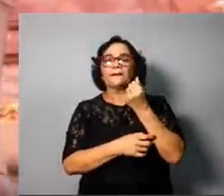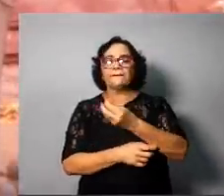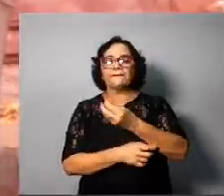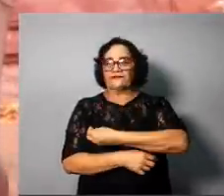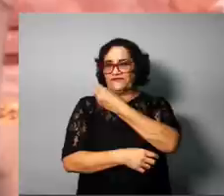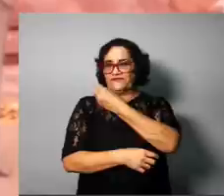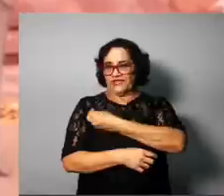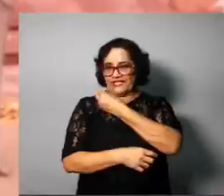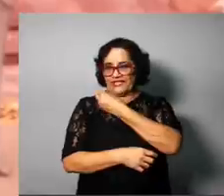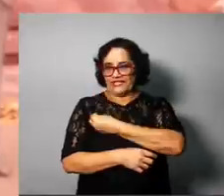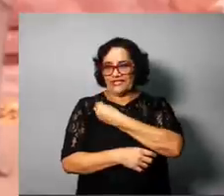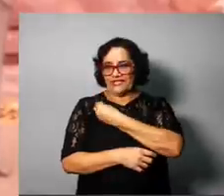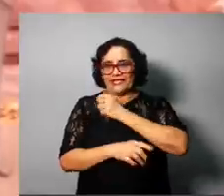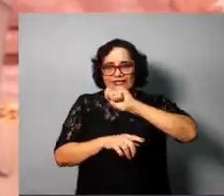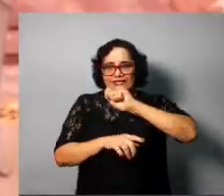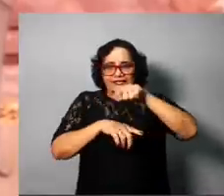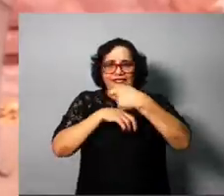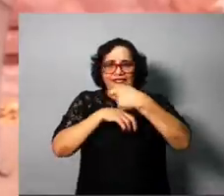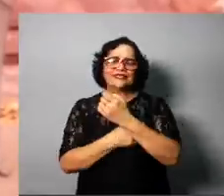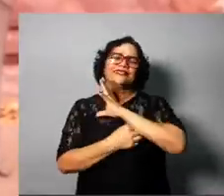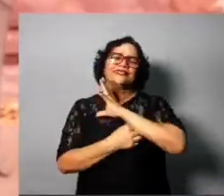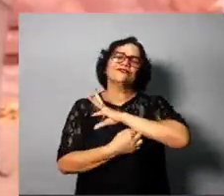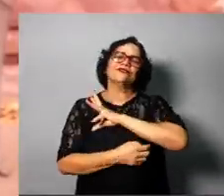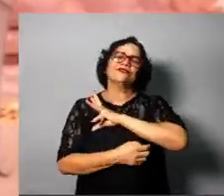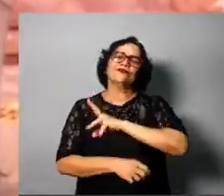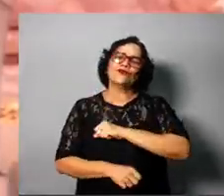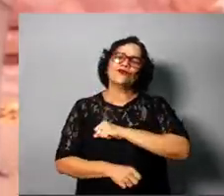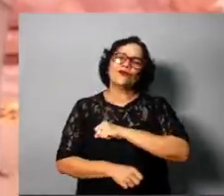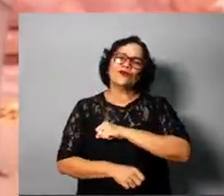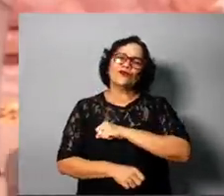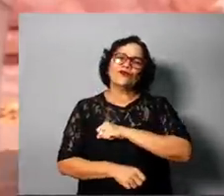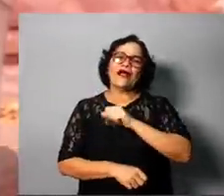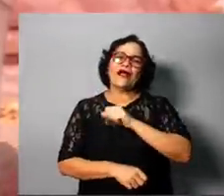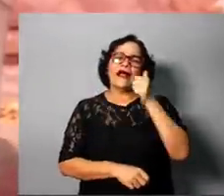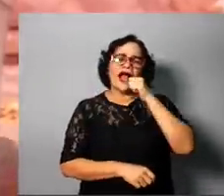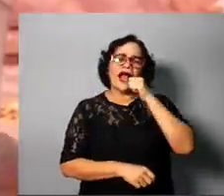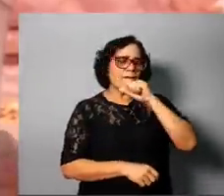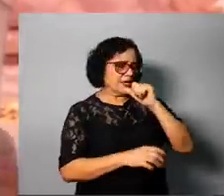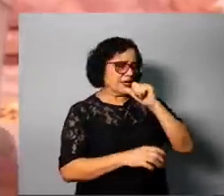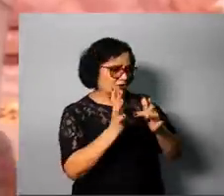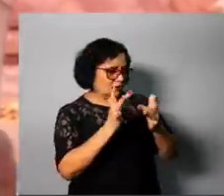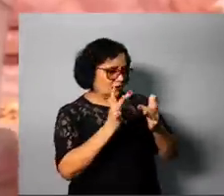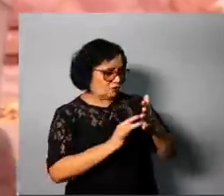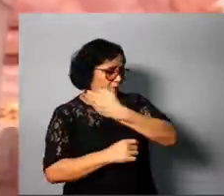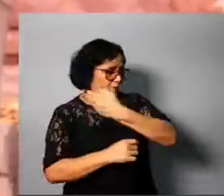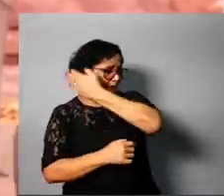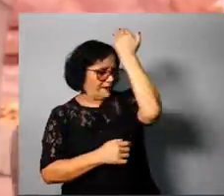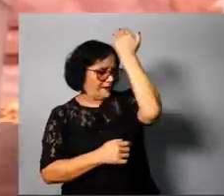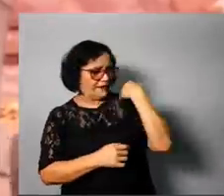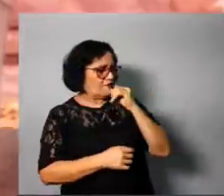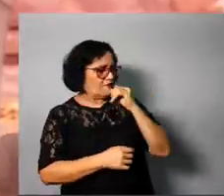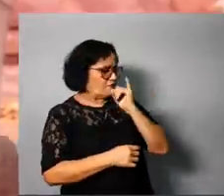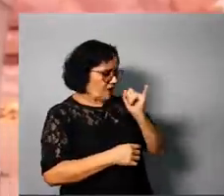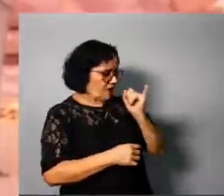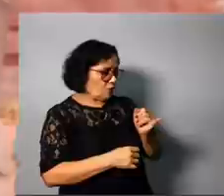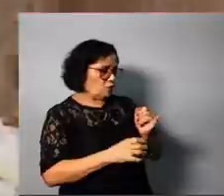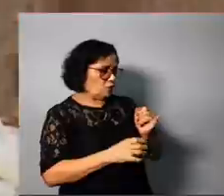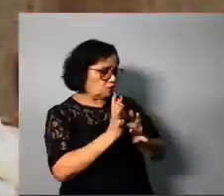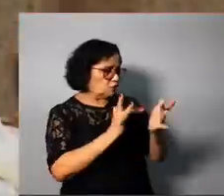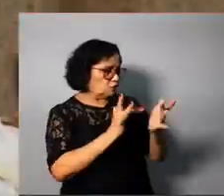sinal do amor. E a mãe de Jesus, Nossa Senhora, disse a